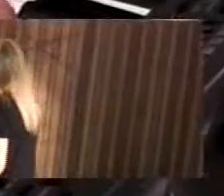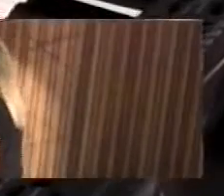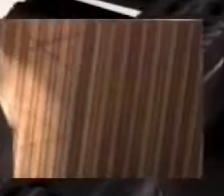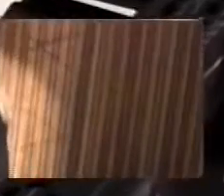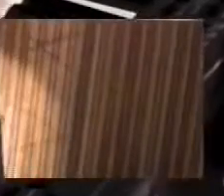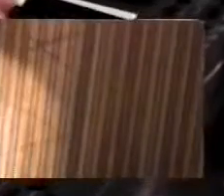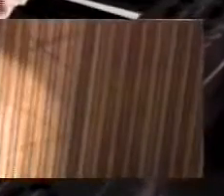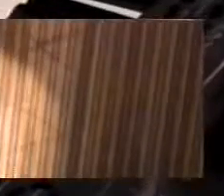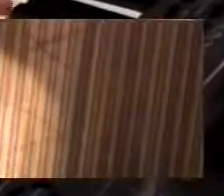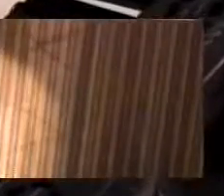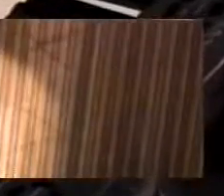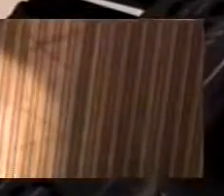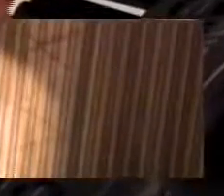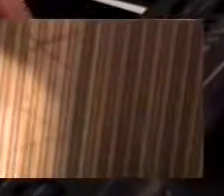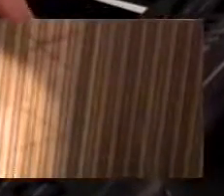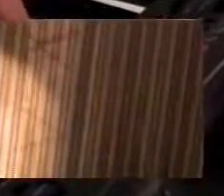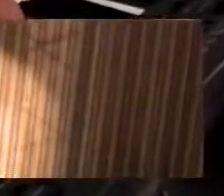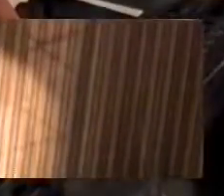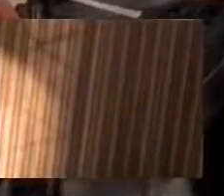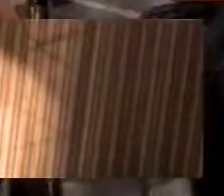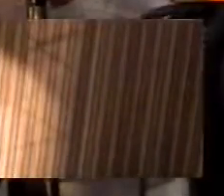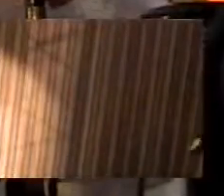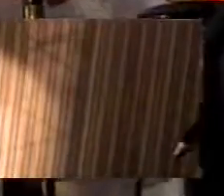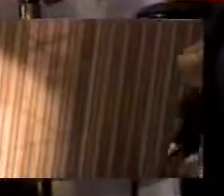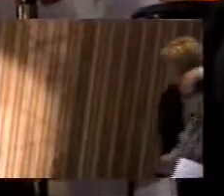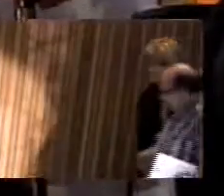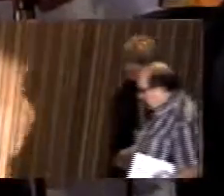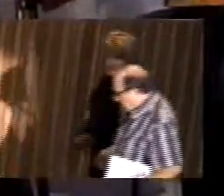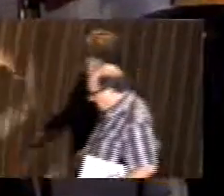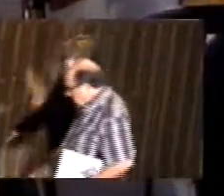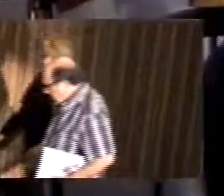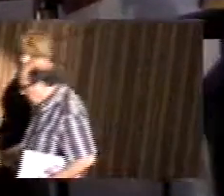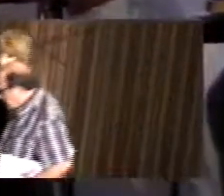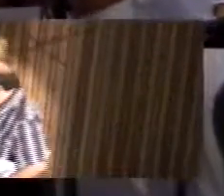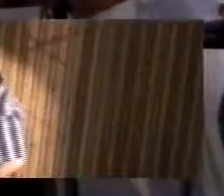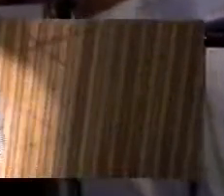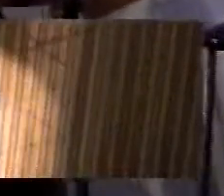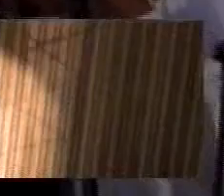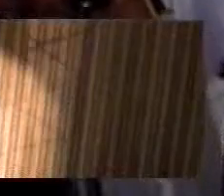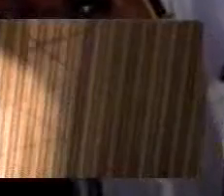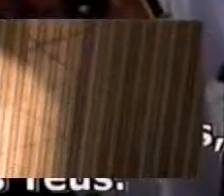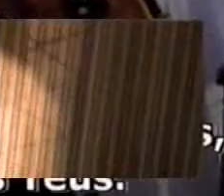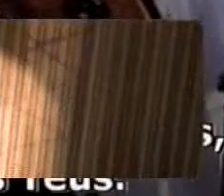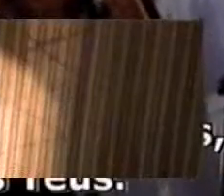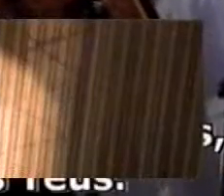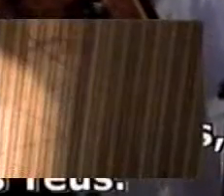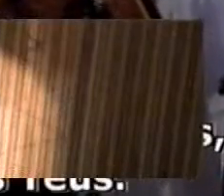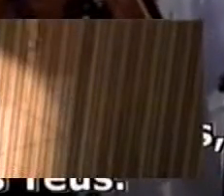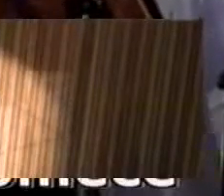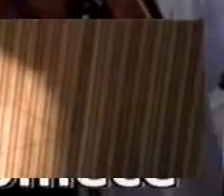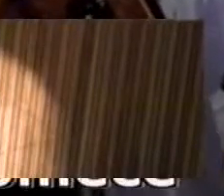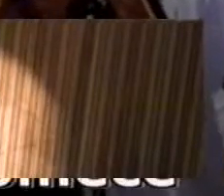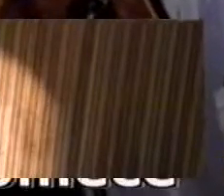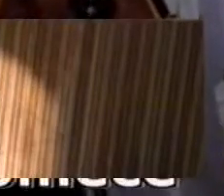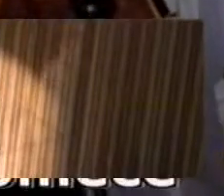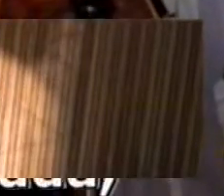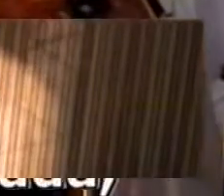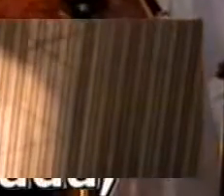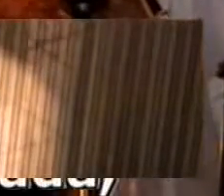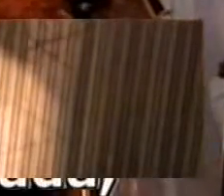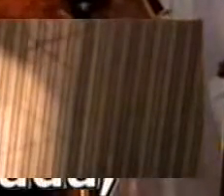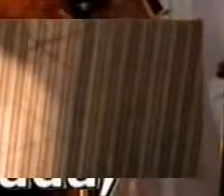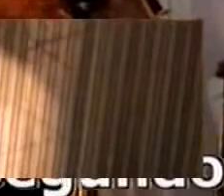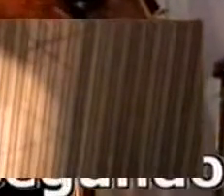Não é minha vontade, mas a tua. Não são meus os caminhos, mas são teus. Eu começo uma